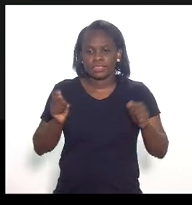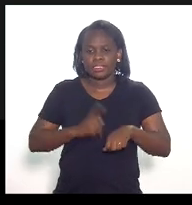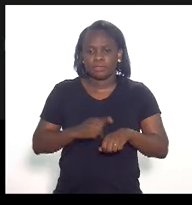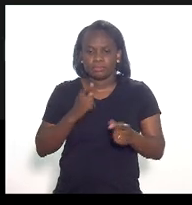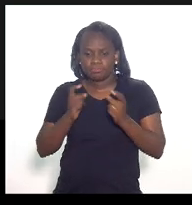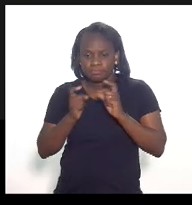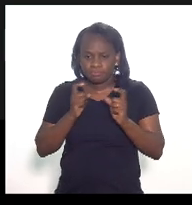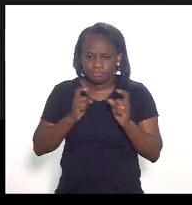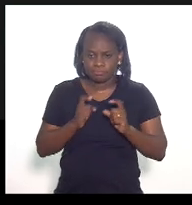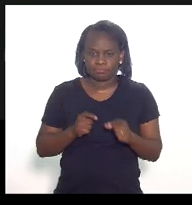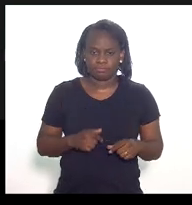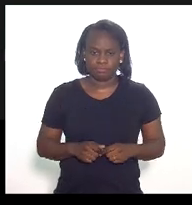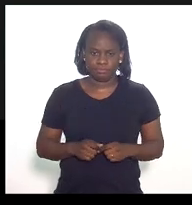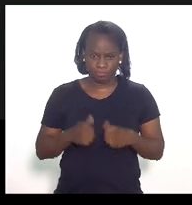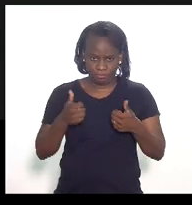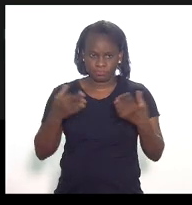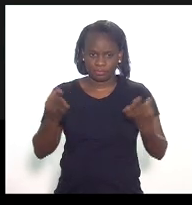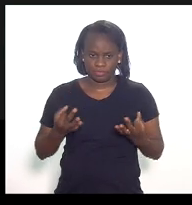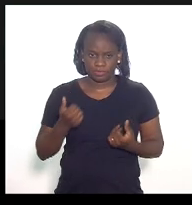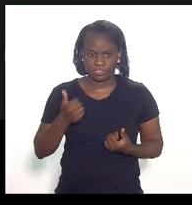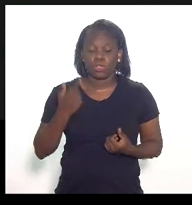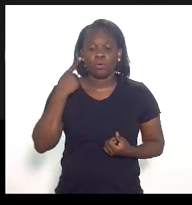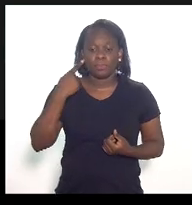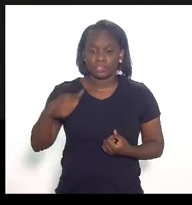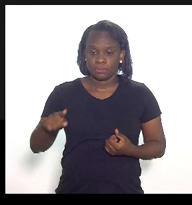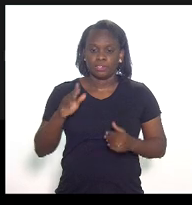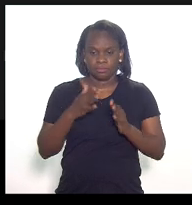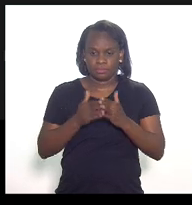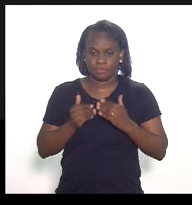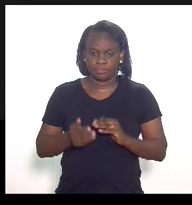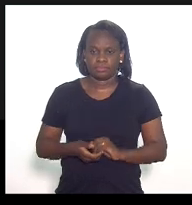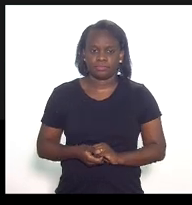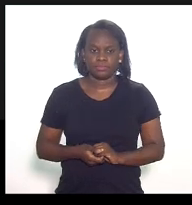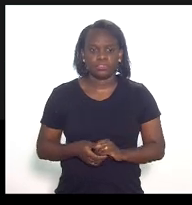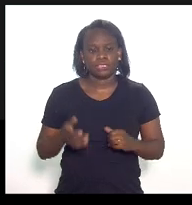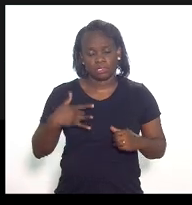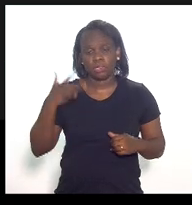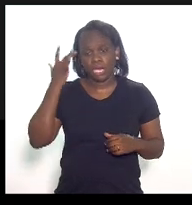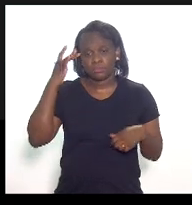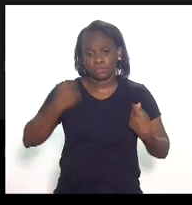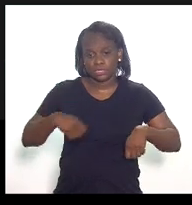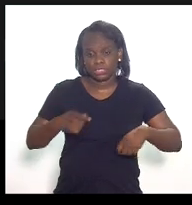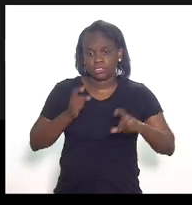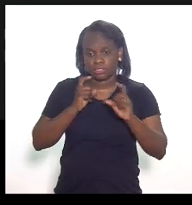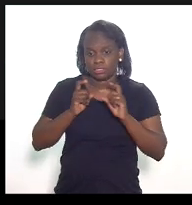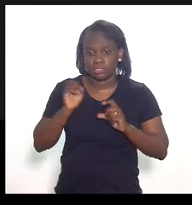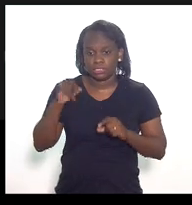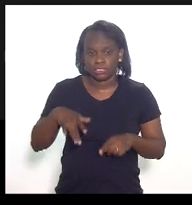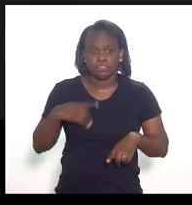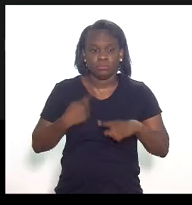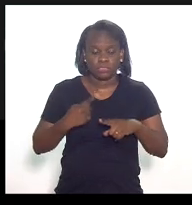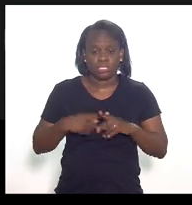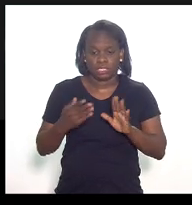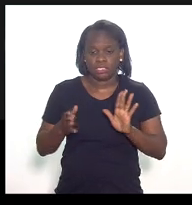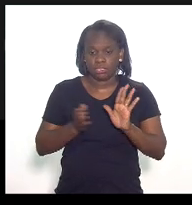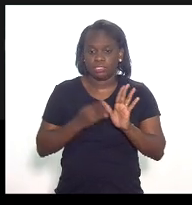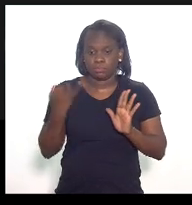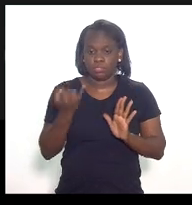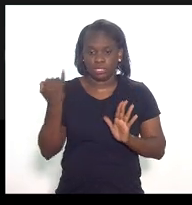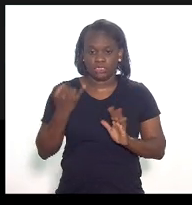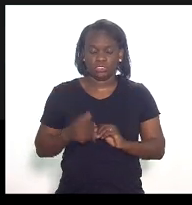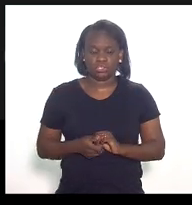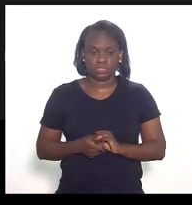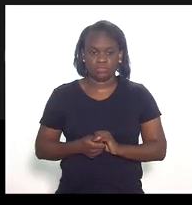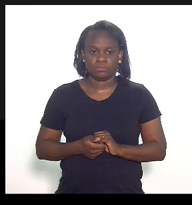matéria. Perfeito. Tá? Por uma semana eu peço vistas. Não, eu acho que tem que debater, sim. É uma matéria importante. Ok.